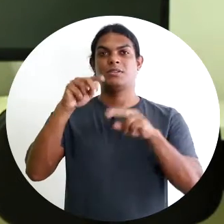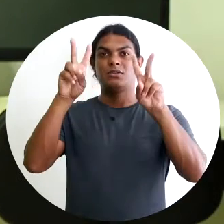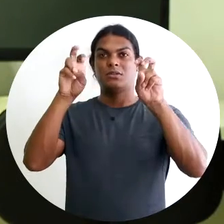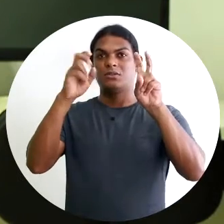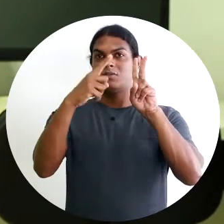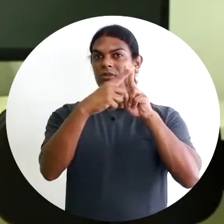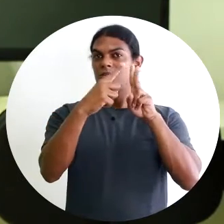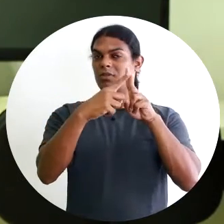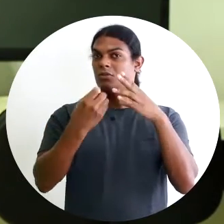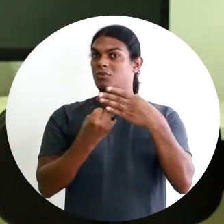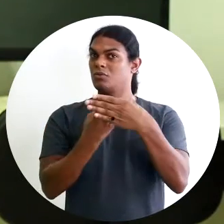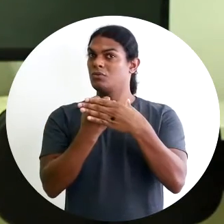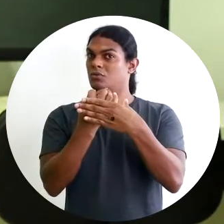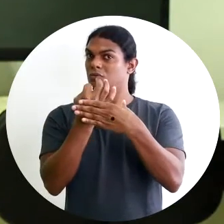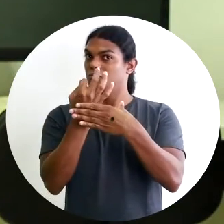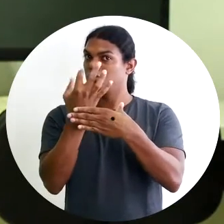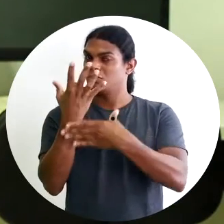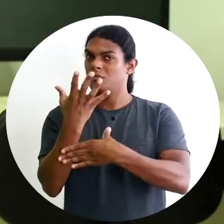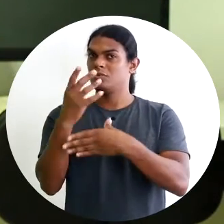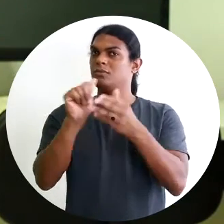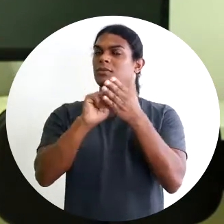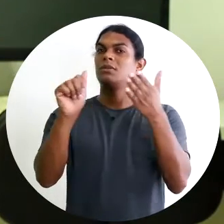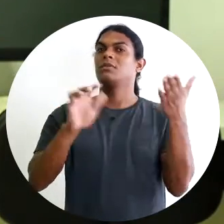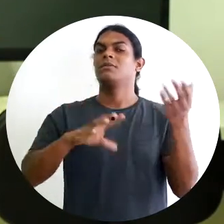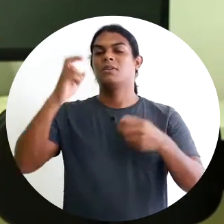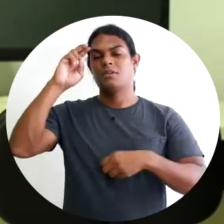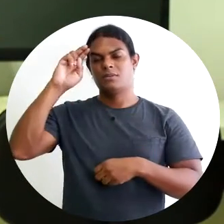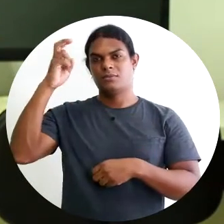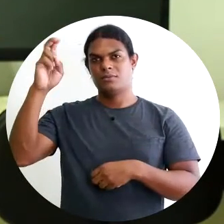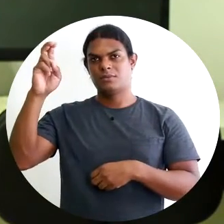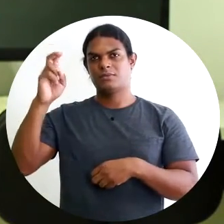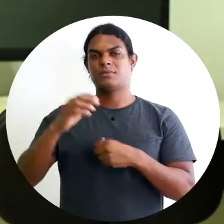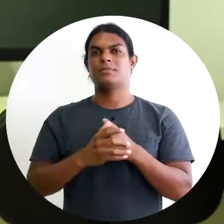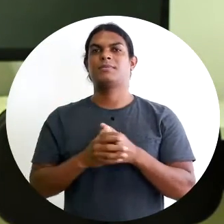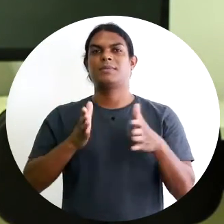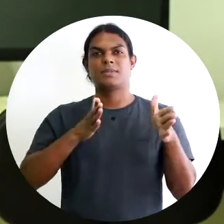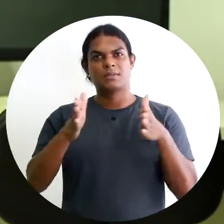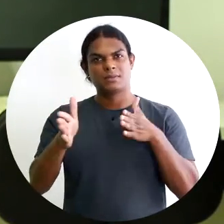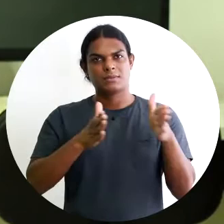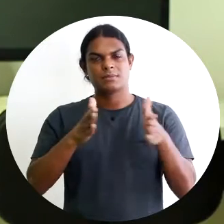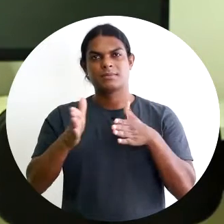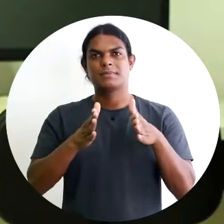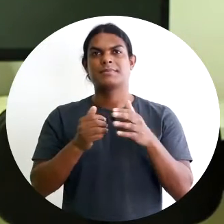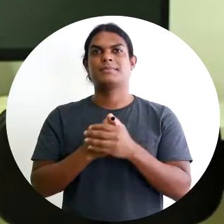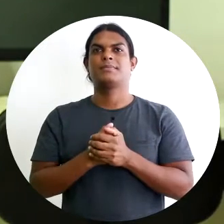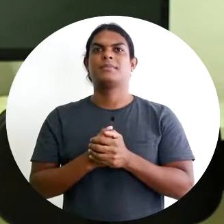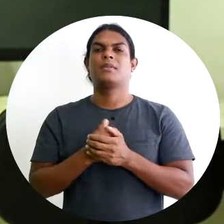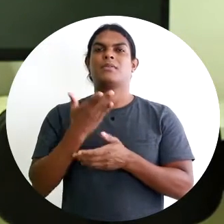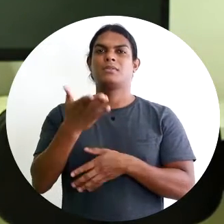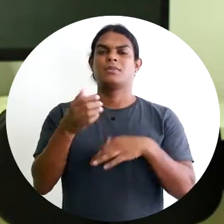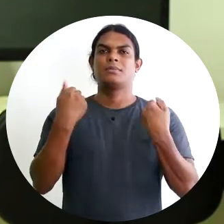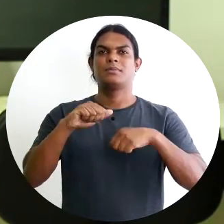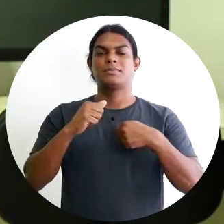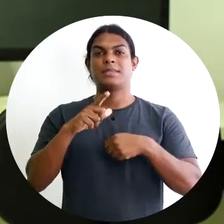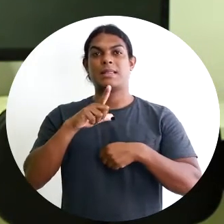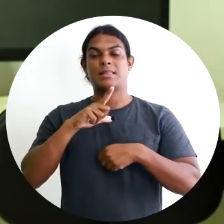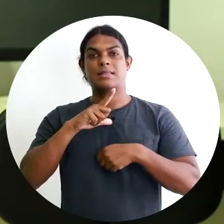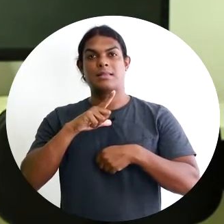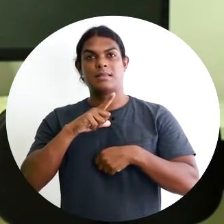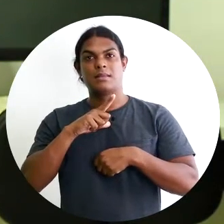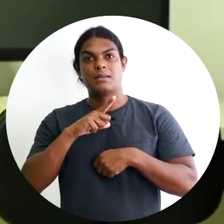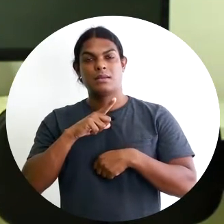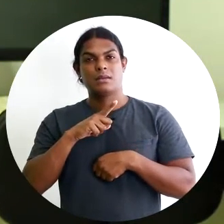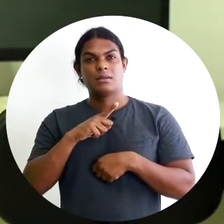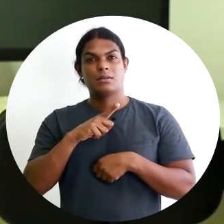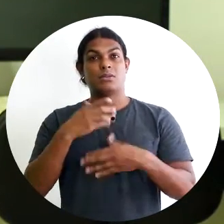uma atividade cultural acessível. E para justificar as escolhas deste recurso, a gente precisa ter estudado na competência